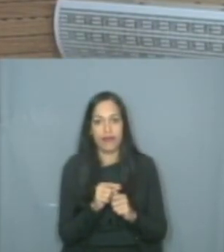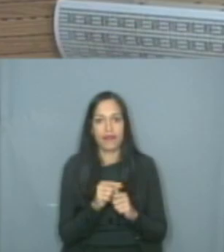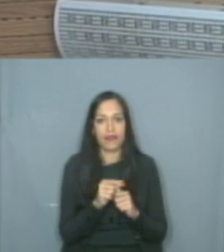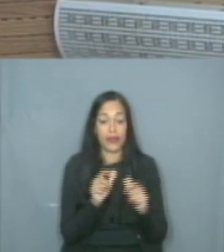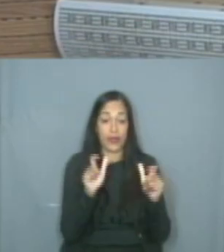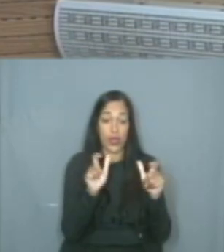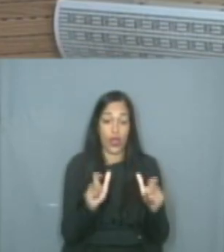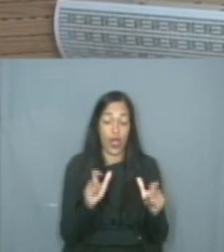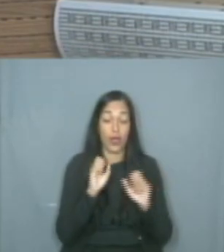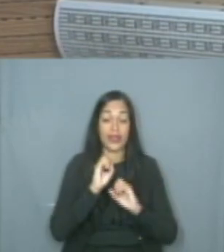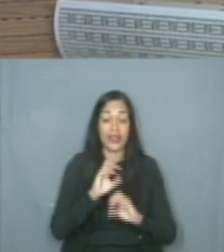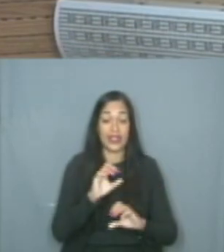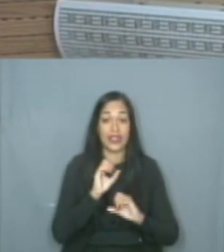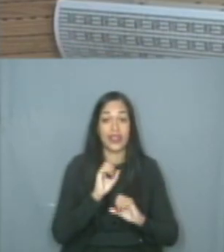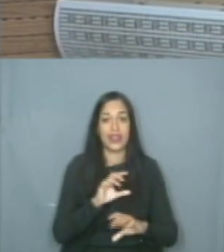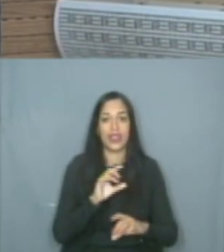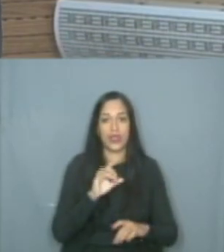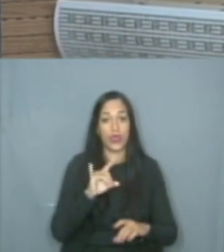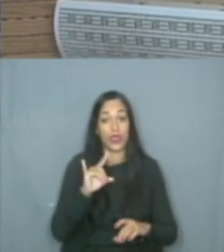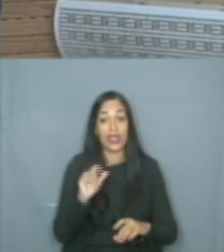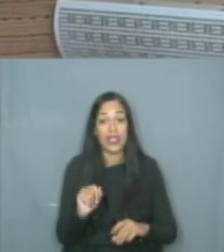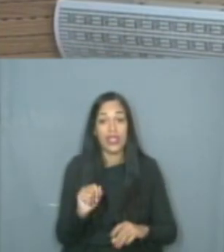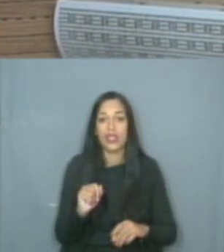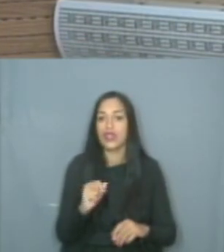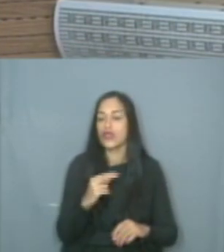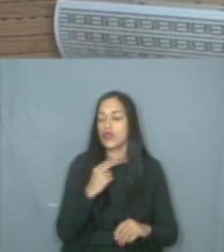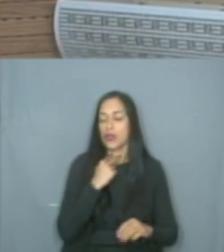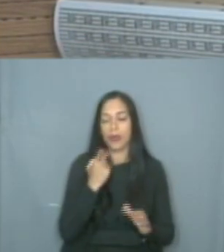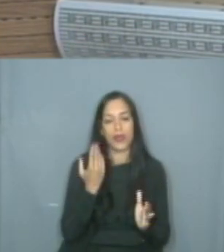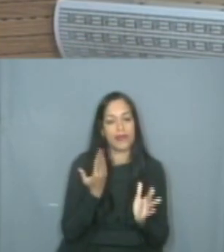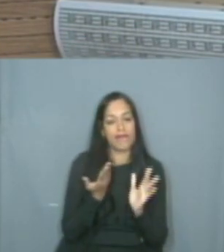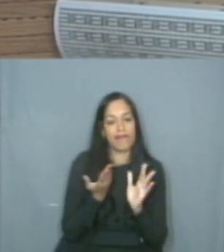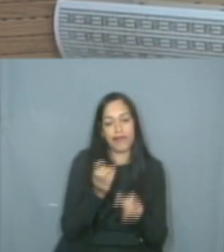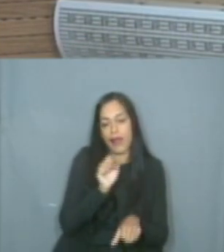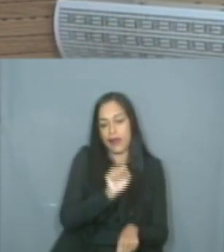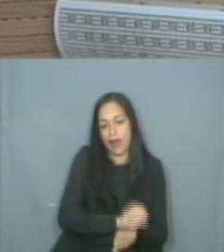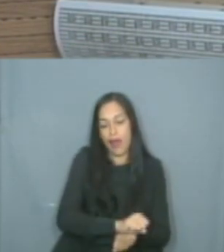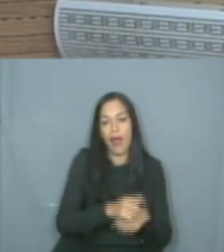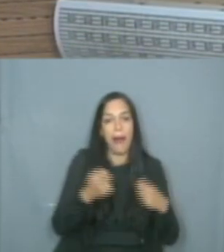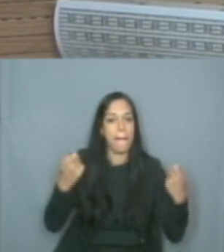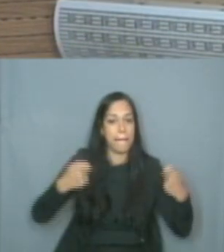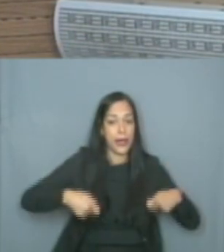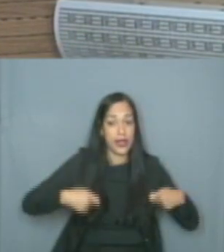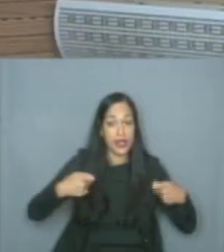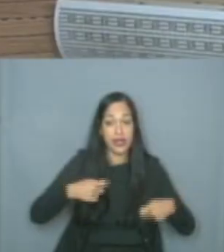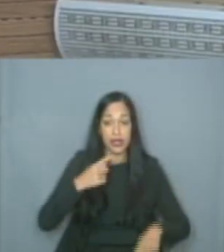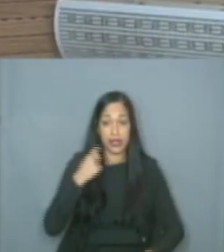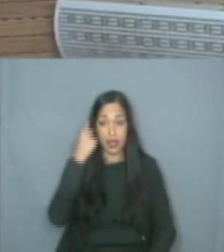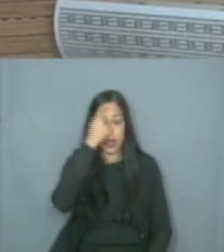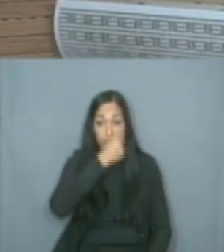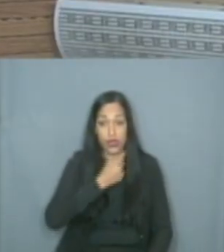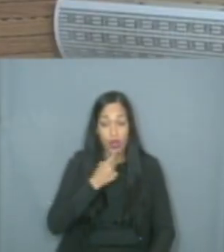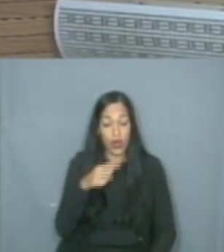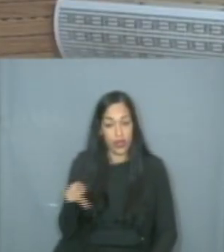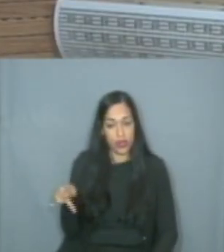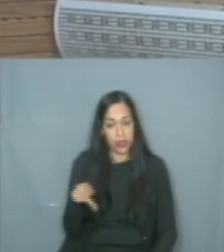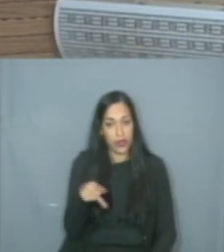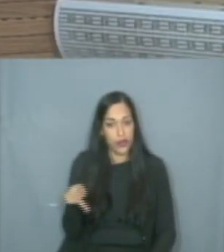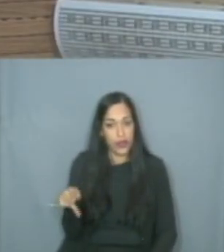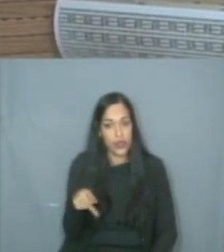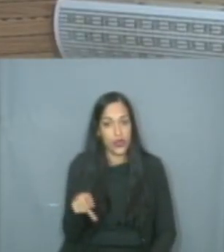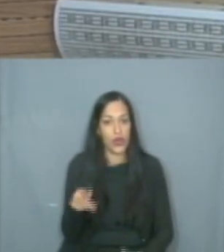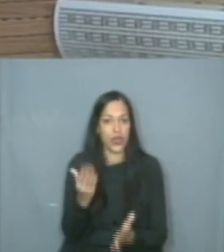numa unidade de ensino, onde os dias letivos não podem parar, precisa se cumprir, toda a carga horária, com professores dentro,